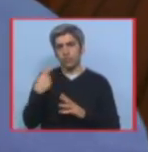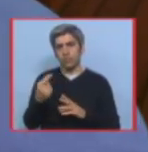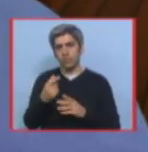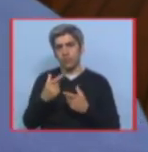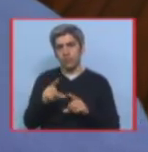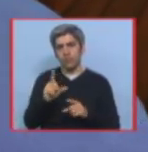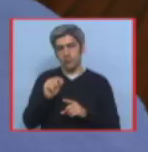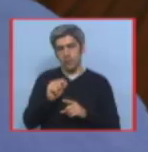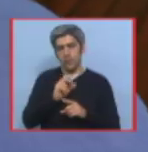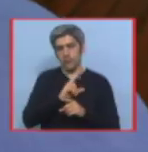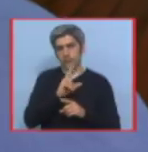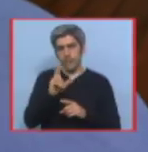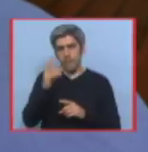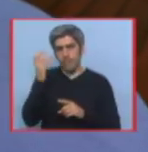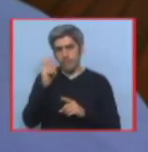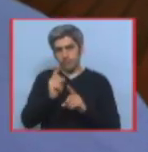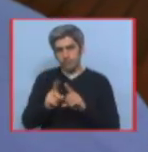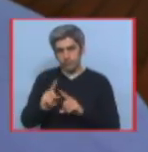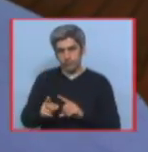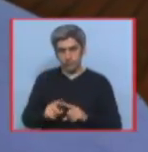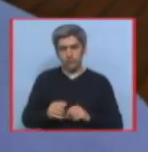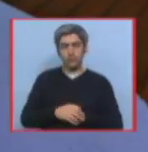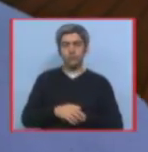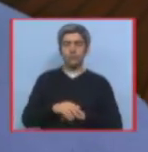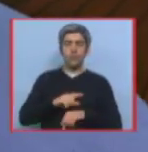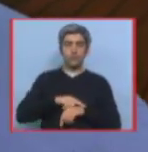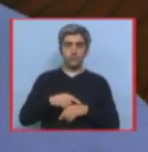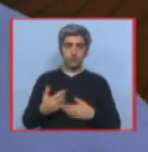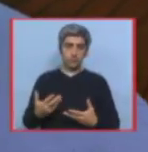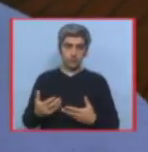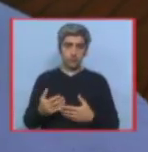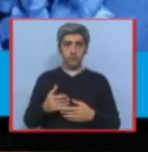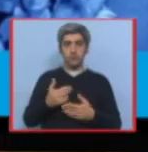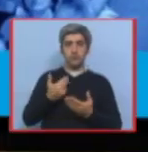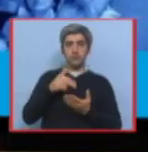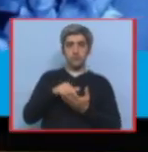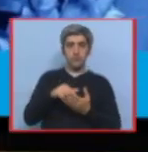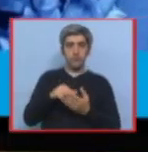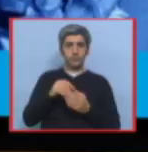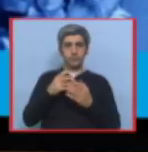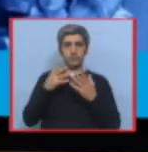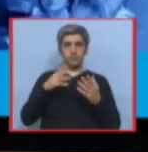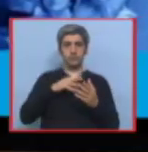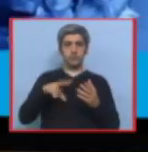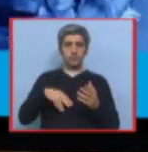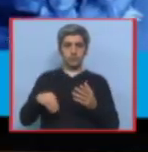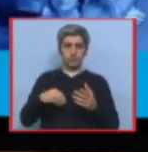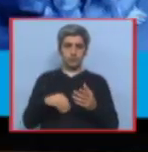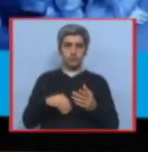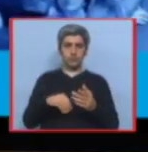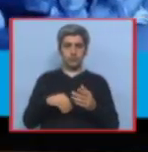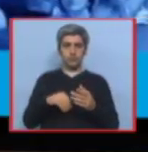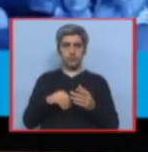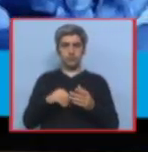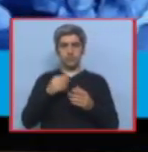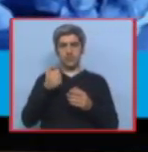expressões linguísticas e culturais, e que hoje praticamente está presente no grande mundo, nos